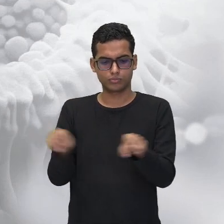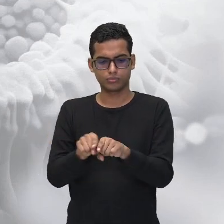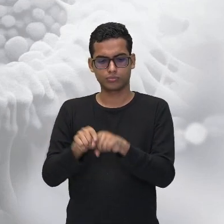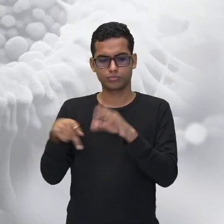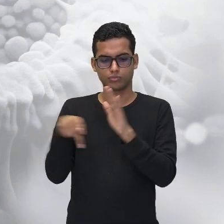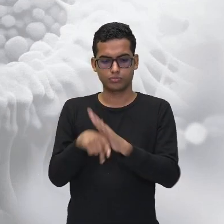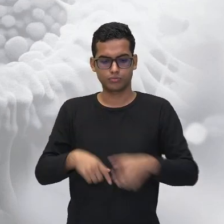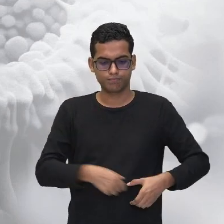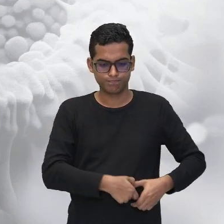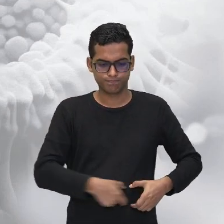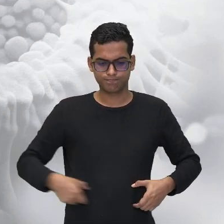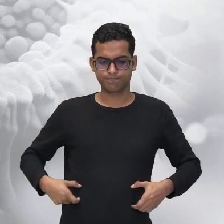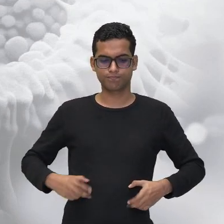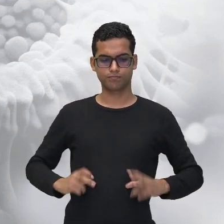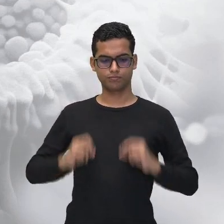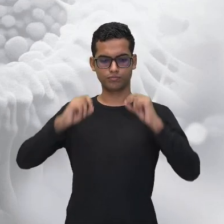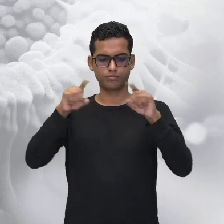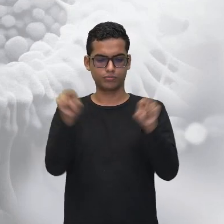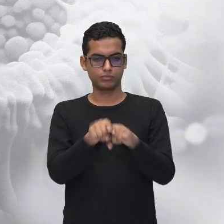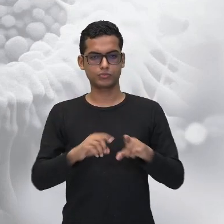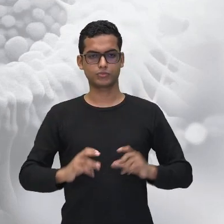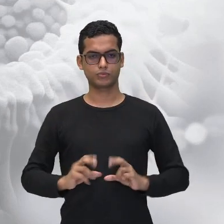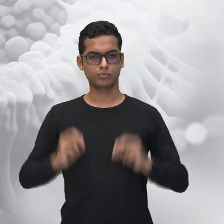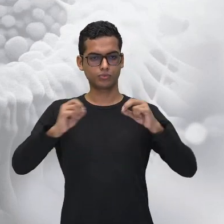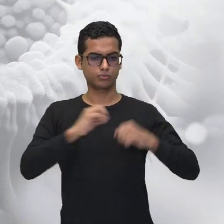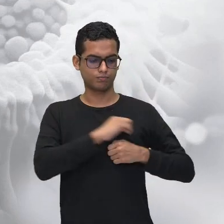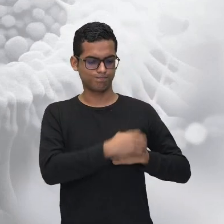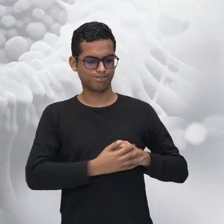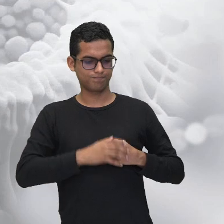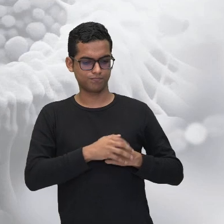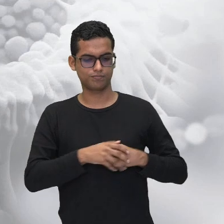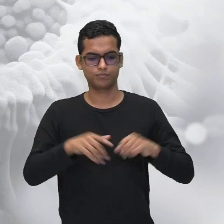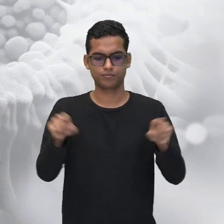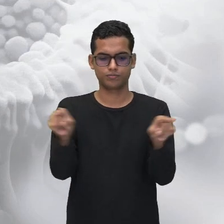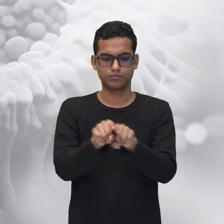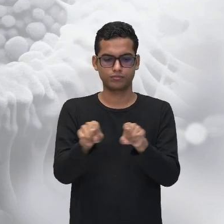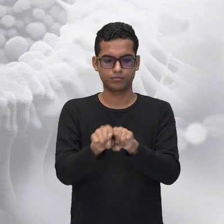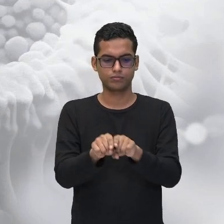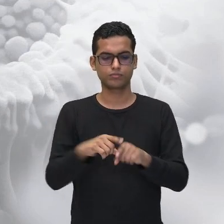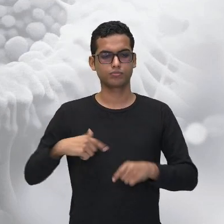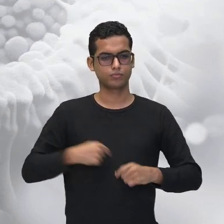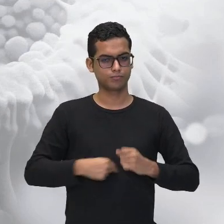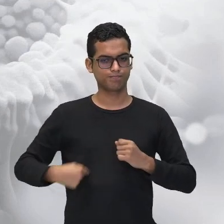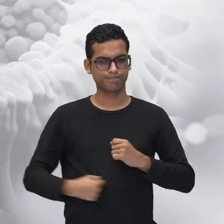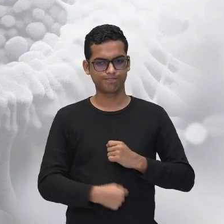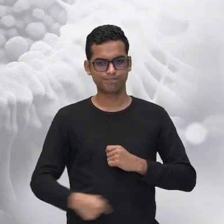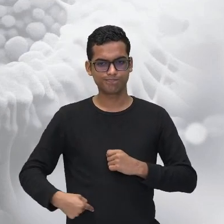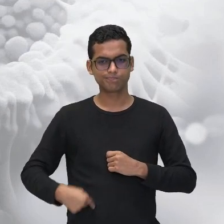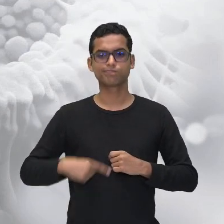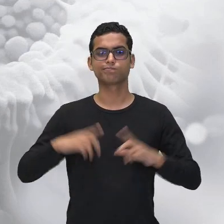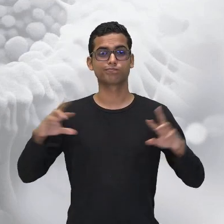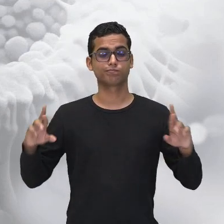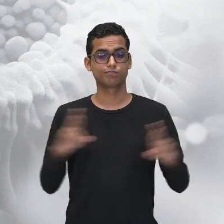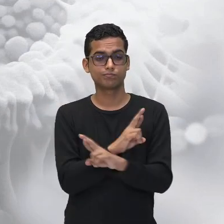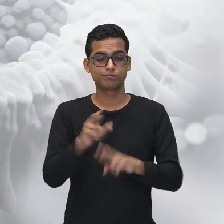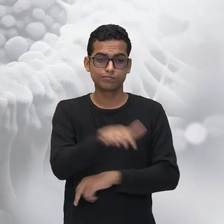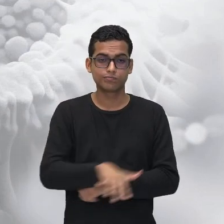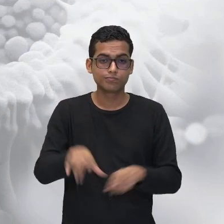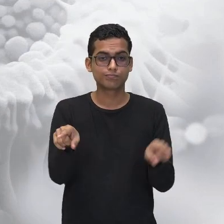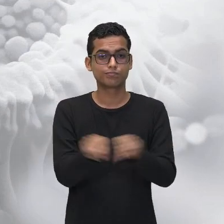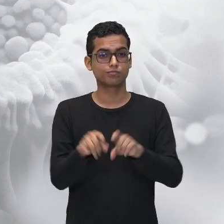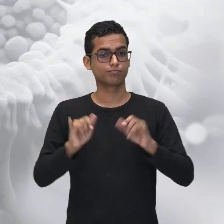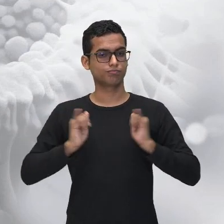essas questões estão ligadas aí à questão do sedentarismo. Então, para